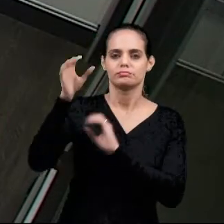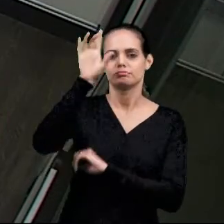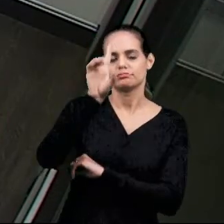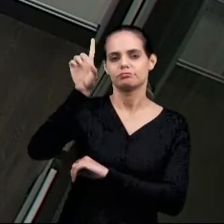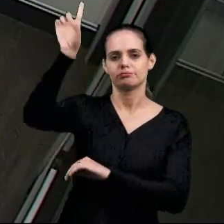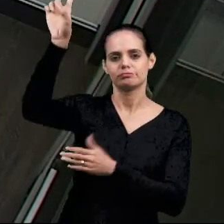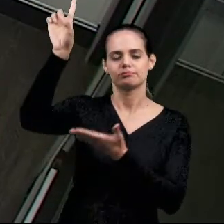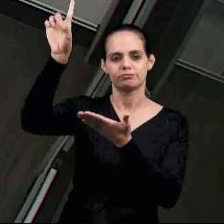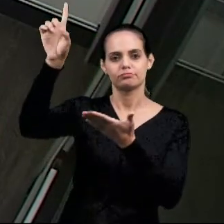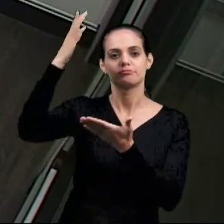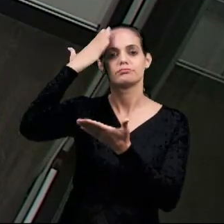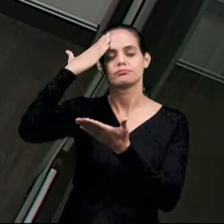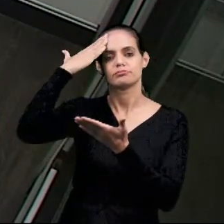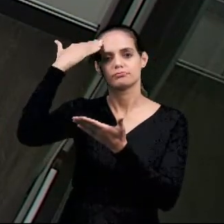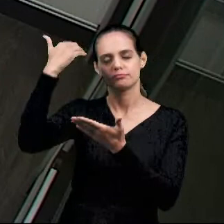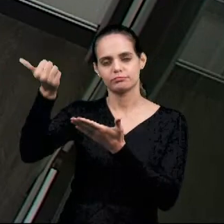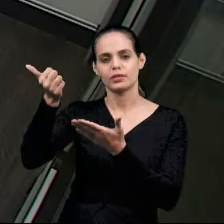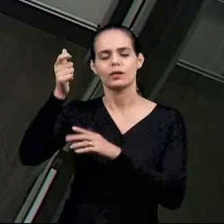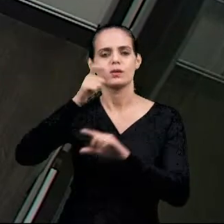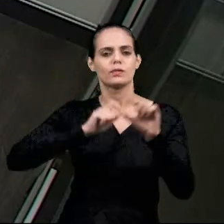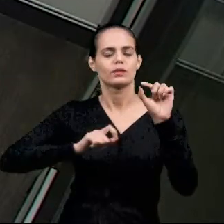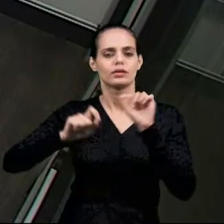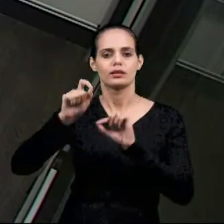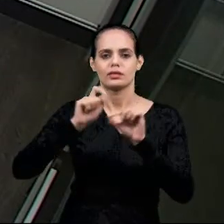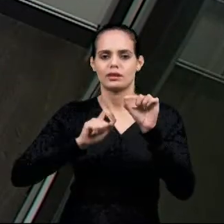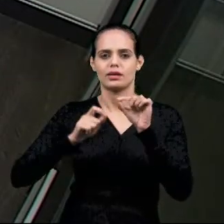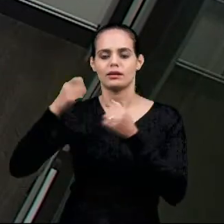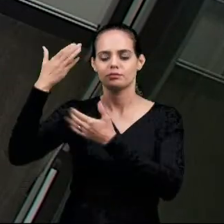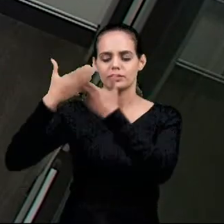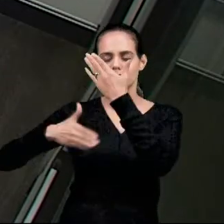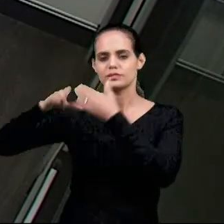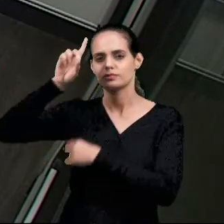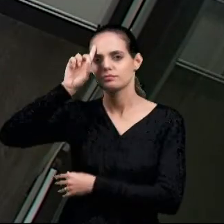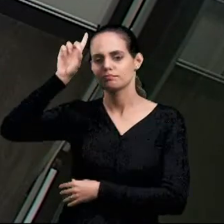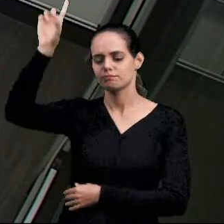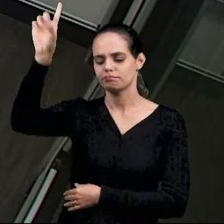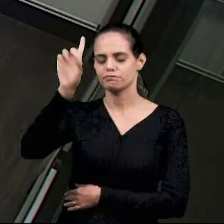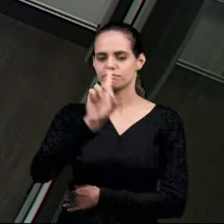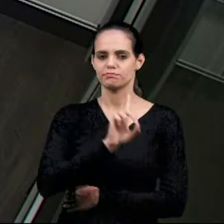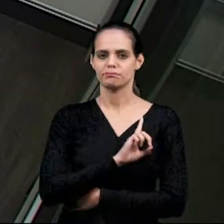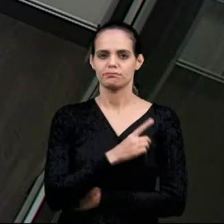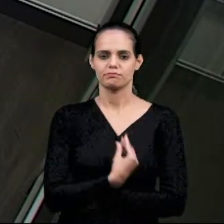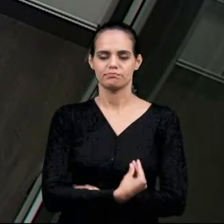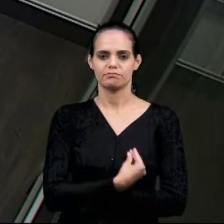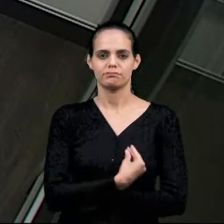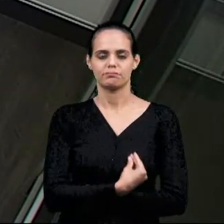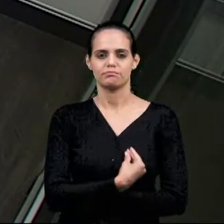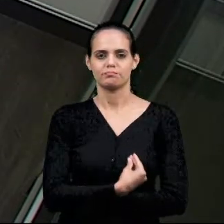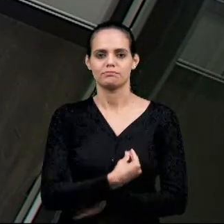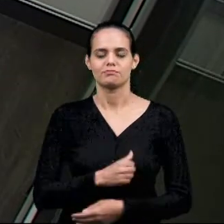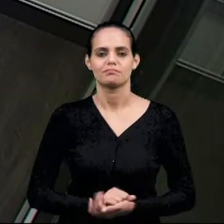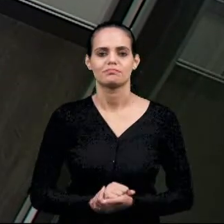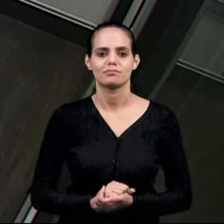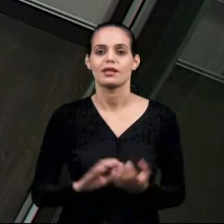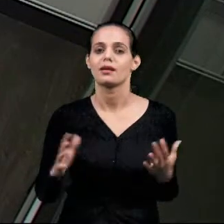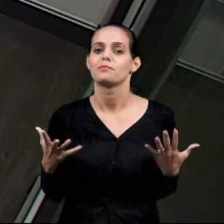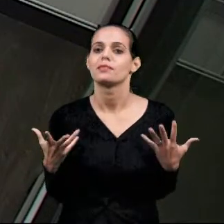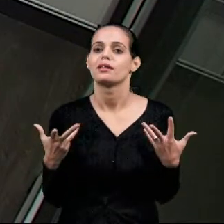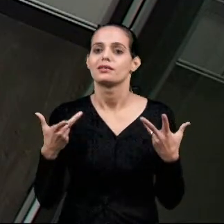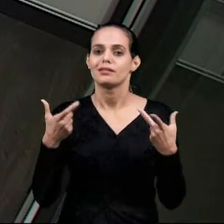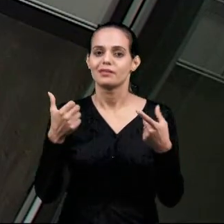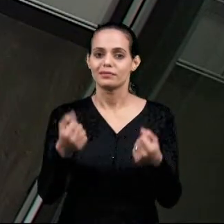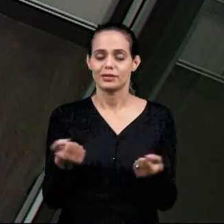saber o que é sentir a presença do Senhor na sua vida e o que isso faz na sua vida. Maravilha. Hoje é dia